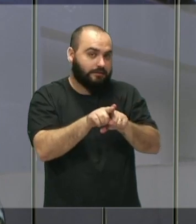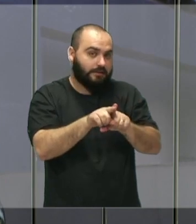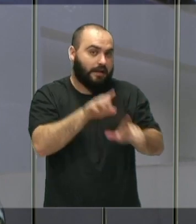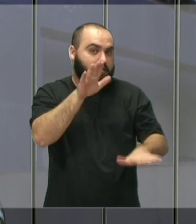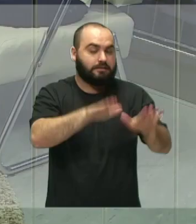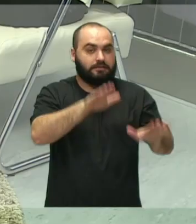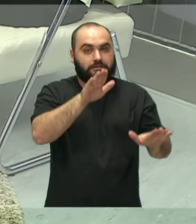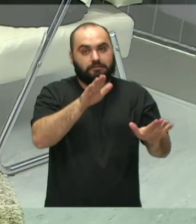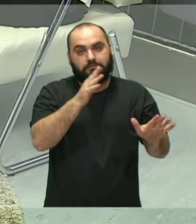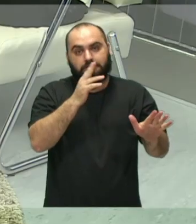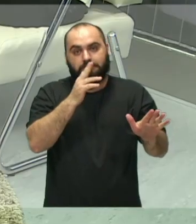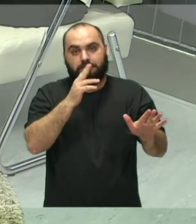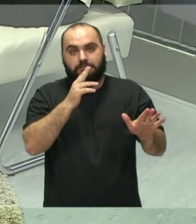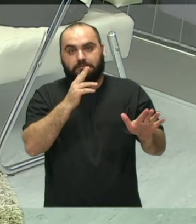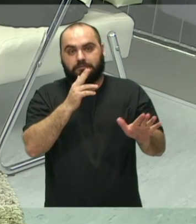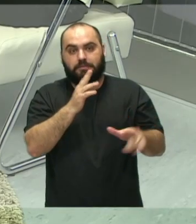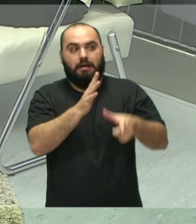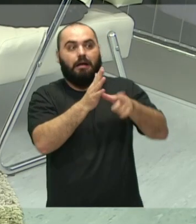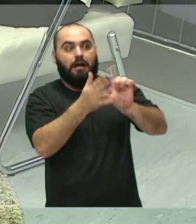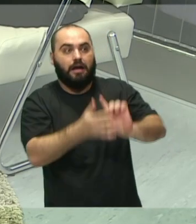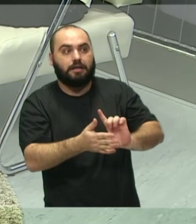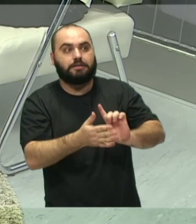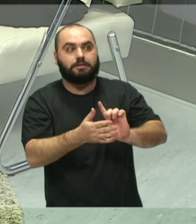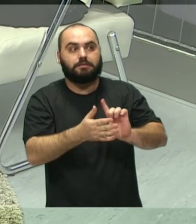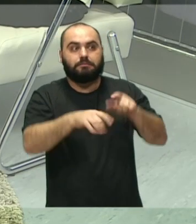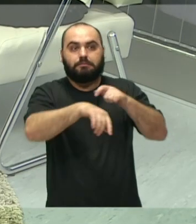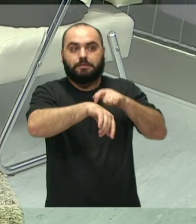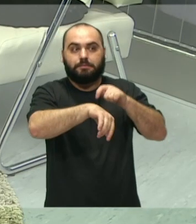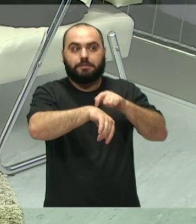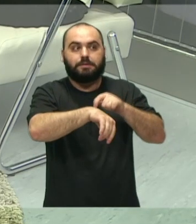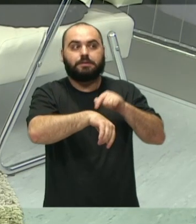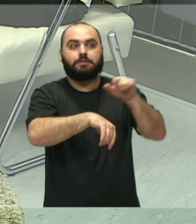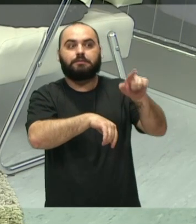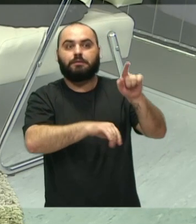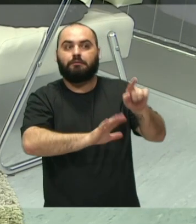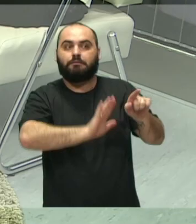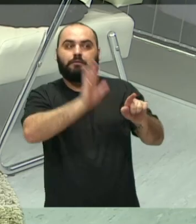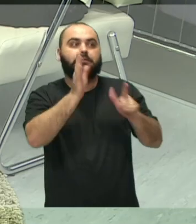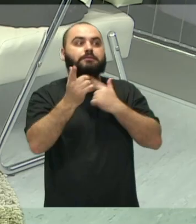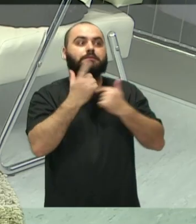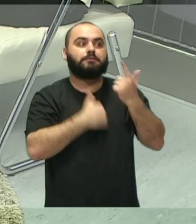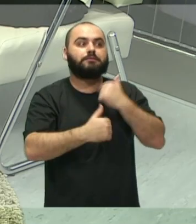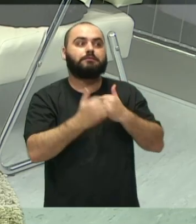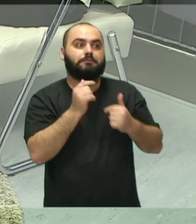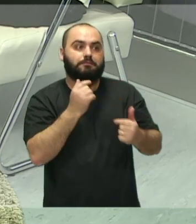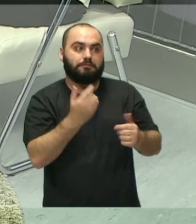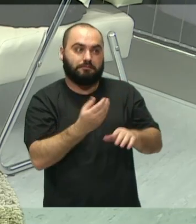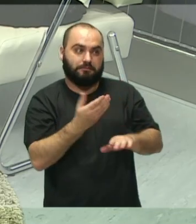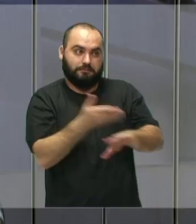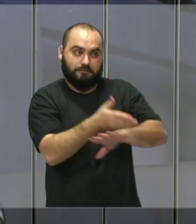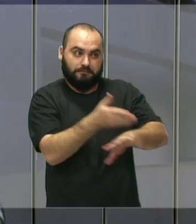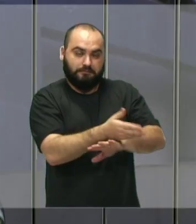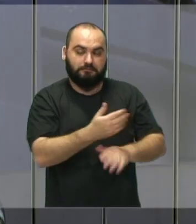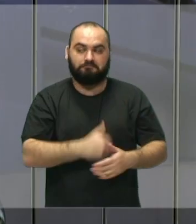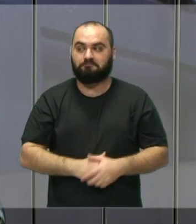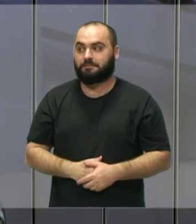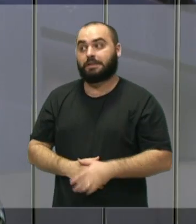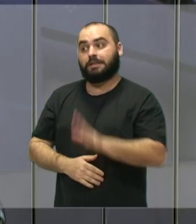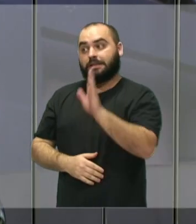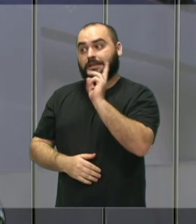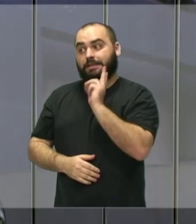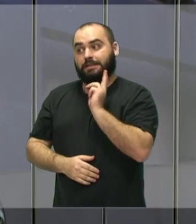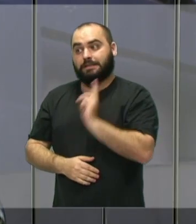à expectativa do antes do período que fez e dos fatores que fizeram a senhora se candidatar? Sempre eu escutei muito falar